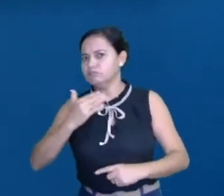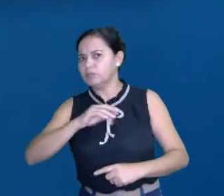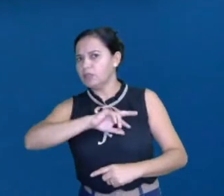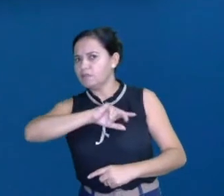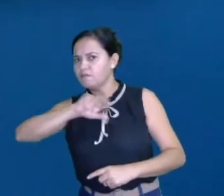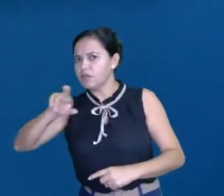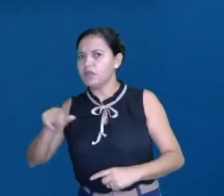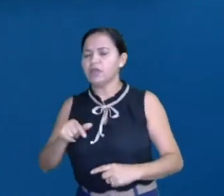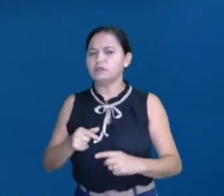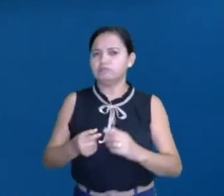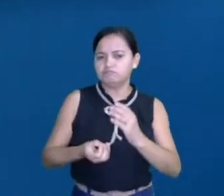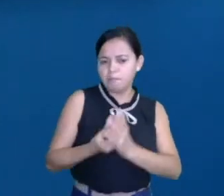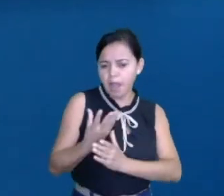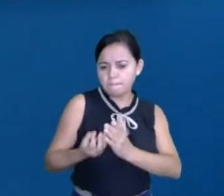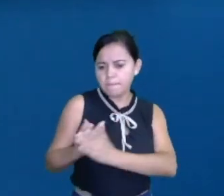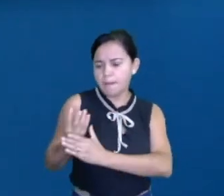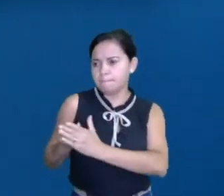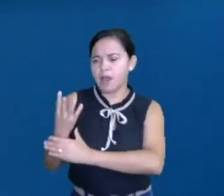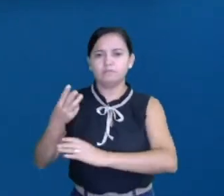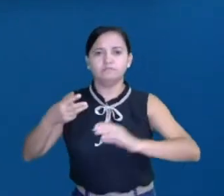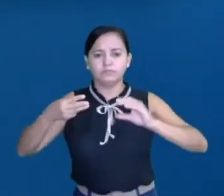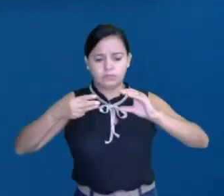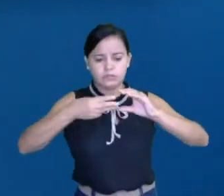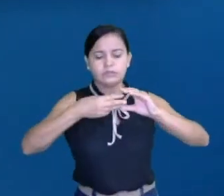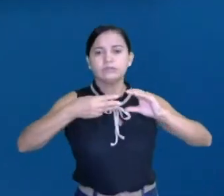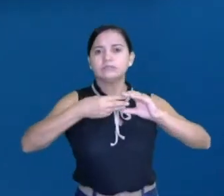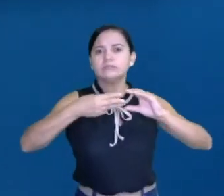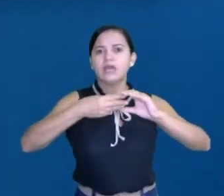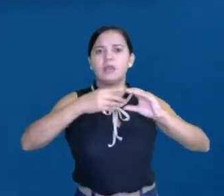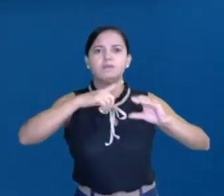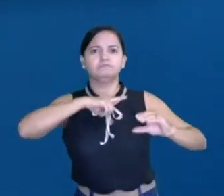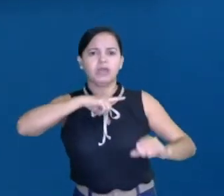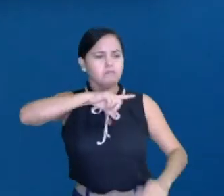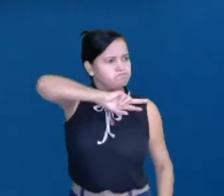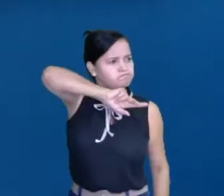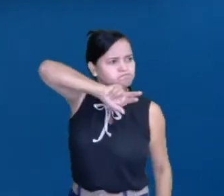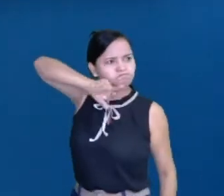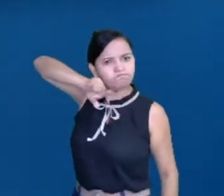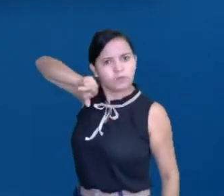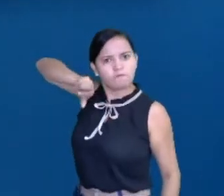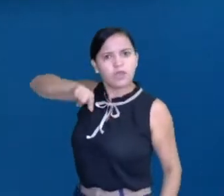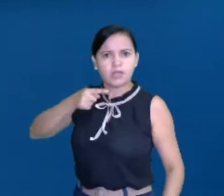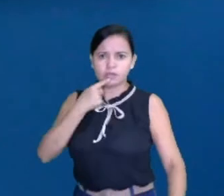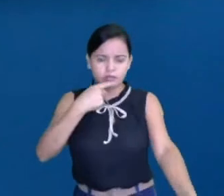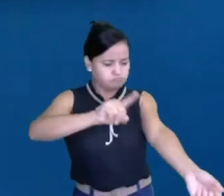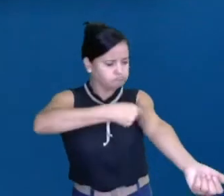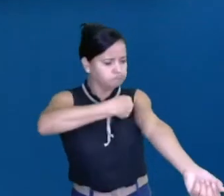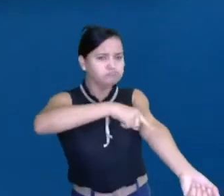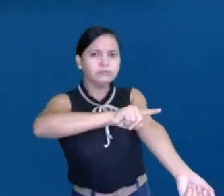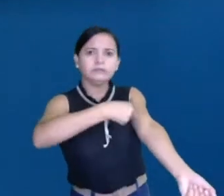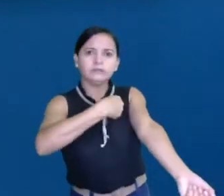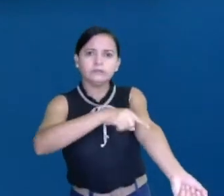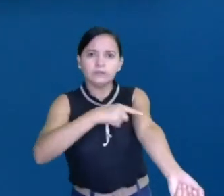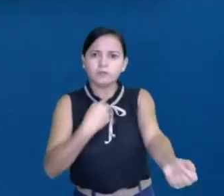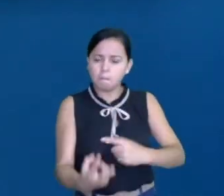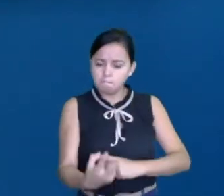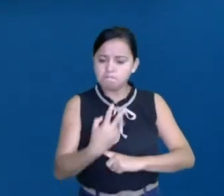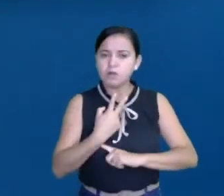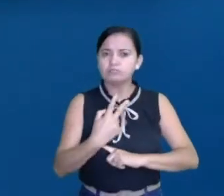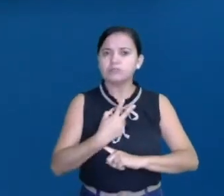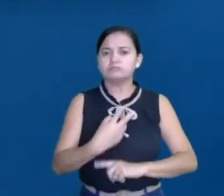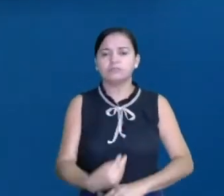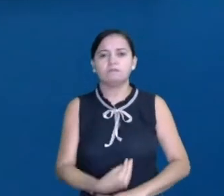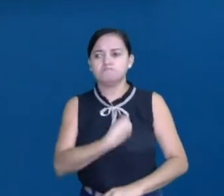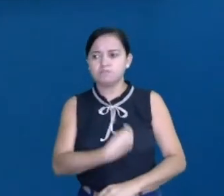osso são produzidas células que vão servir para a nossa corrente sanguínea e para o nosso sistema de defesa.